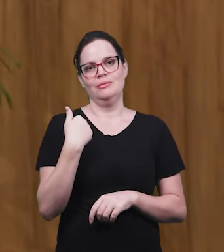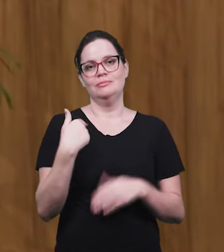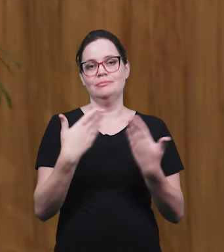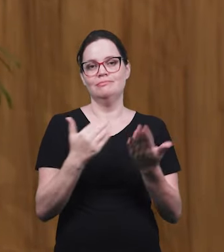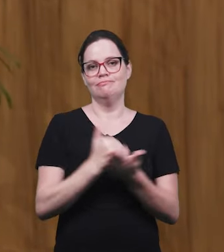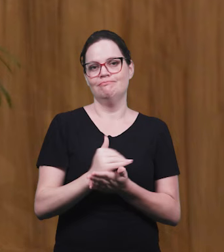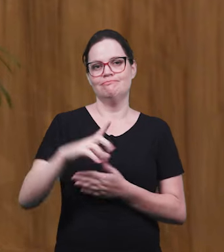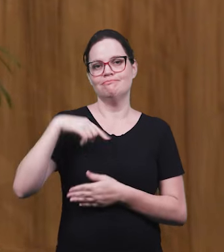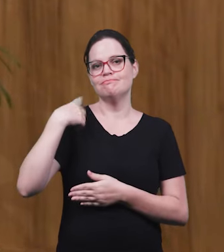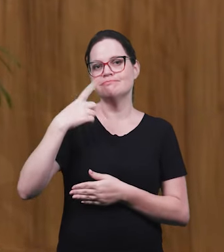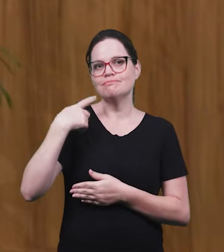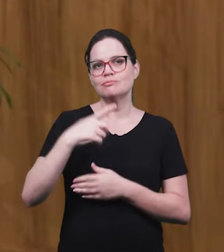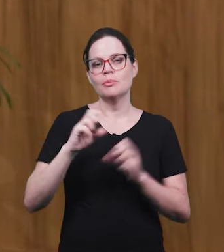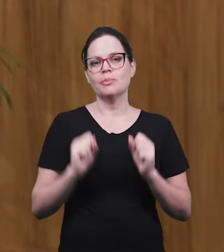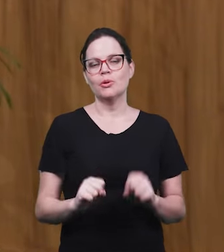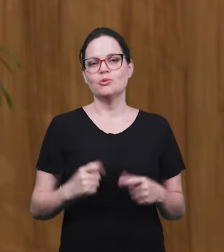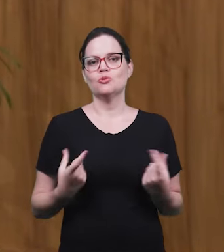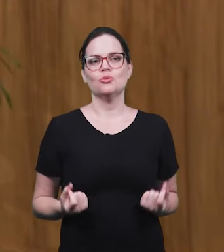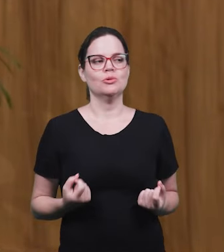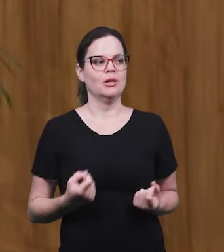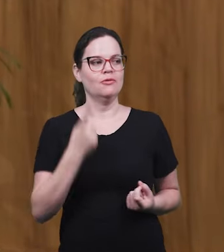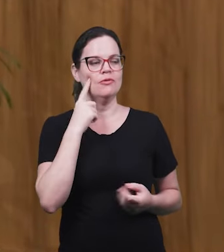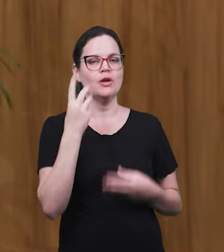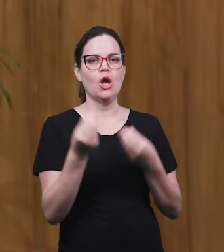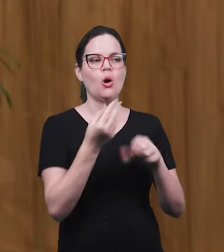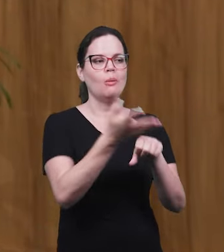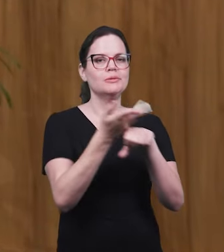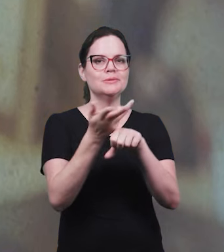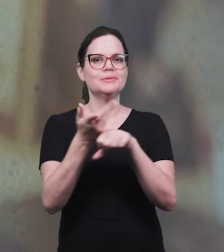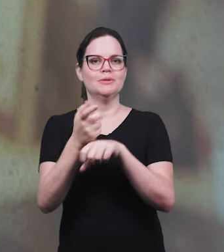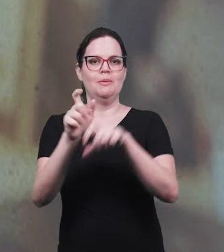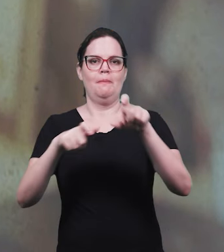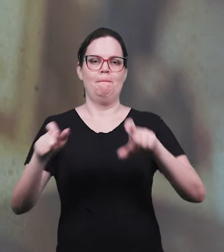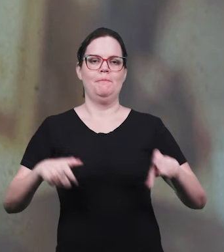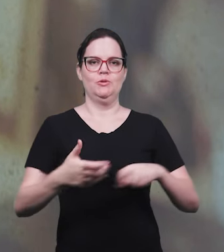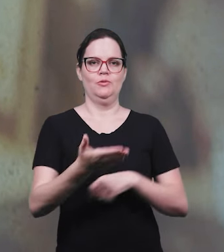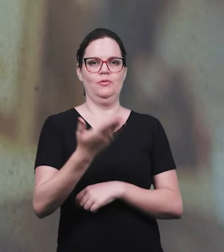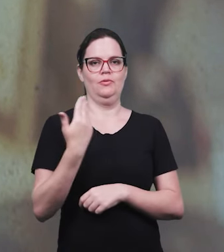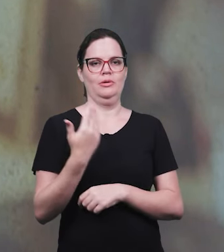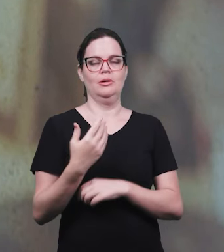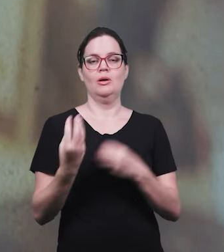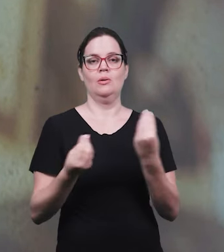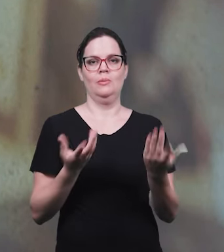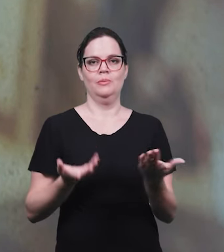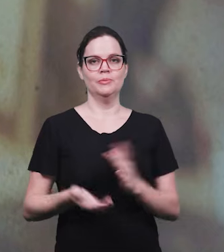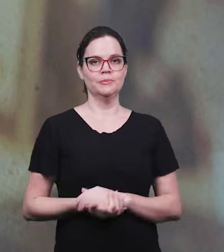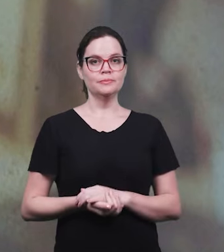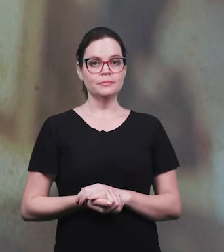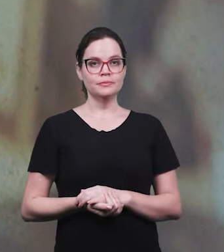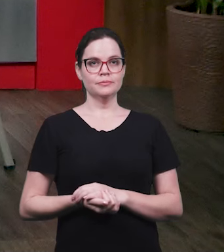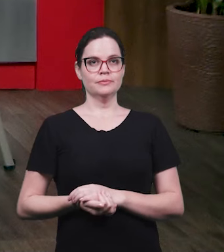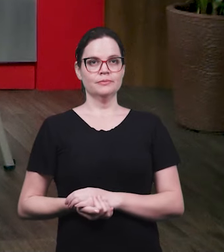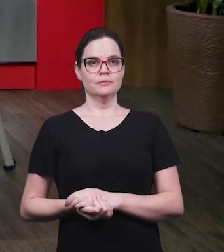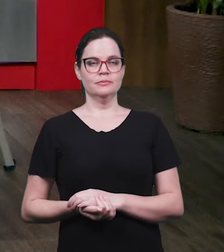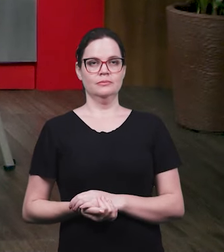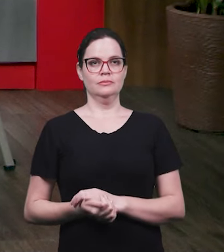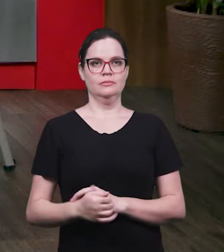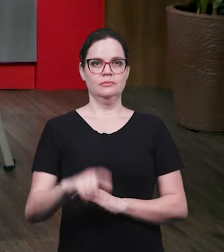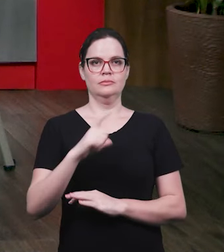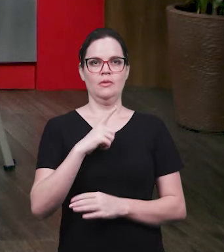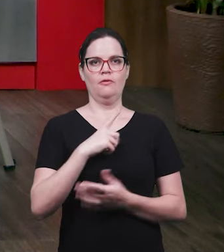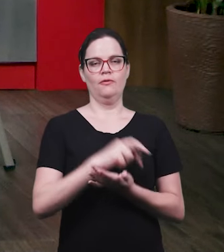de carreira, ele pode fazer para alcançar esses clientes? Doutor Rodrigo, existem muitas formas que